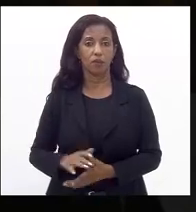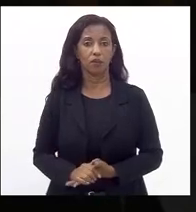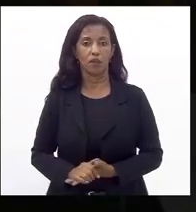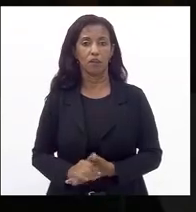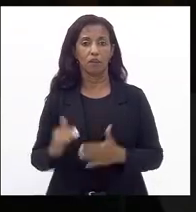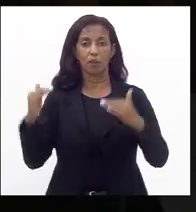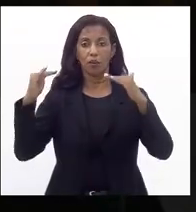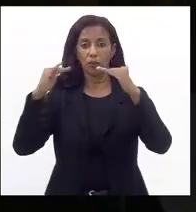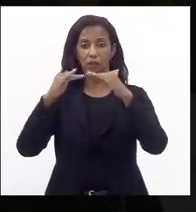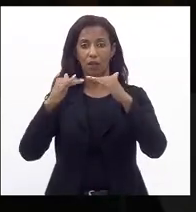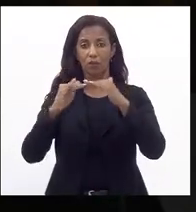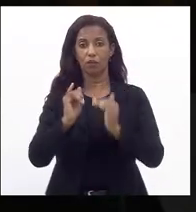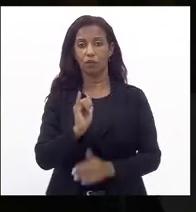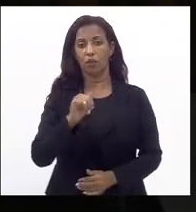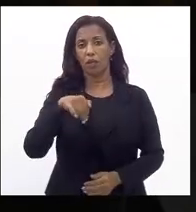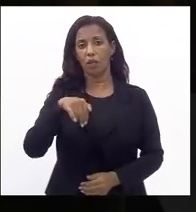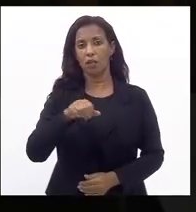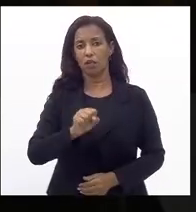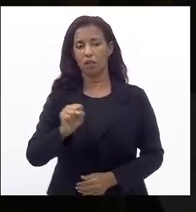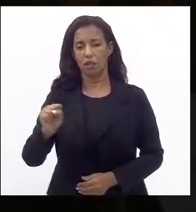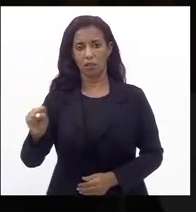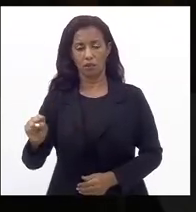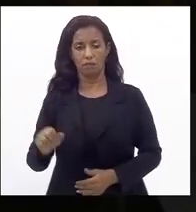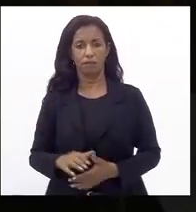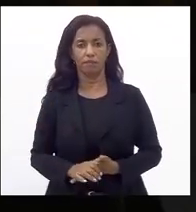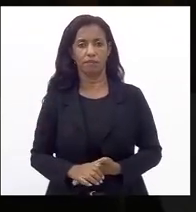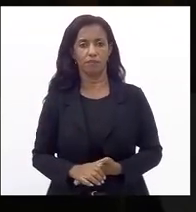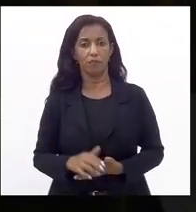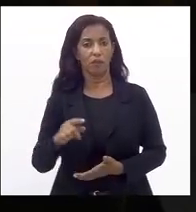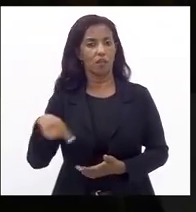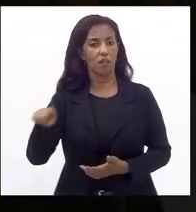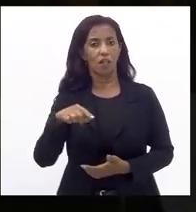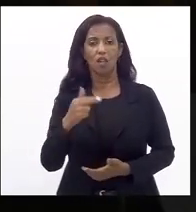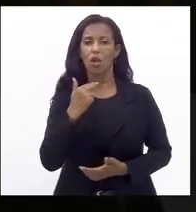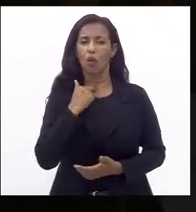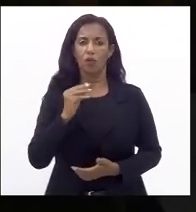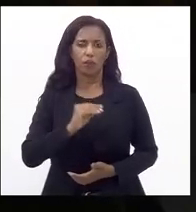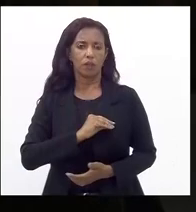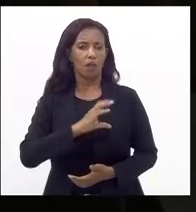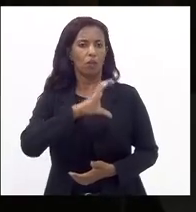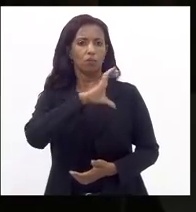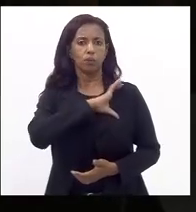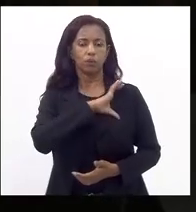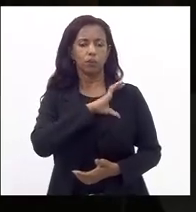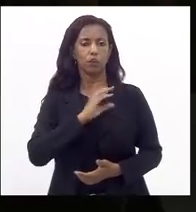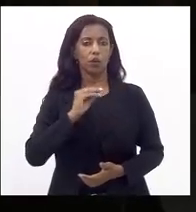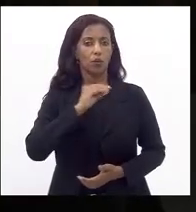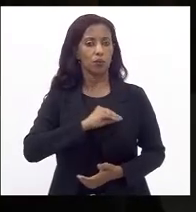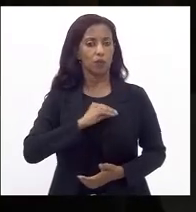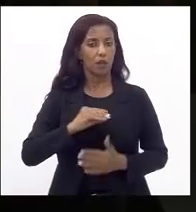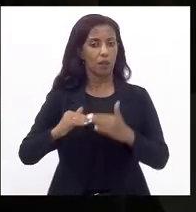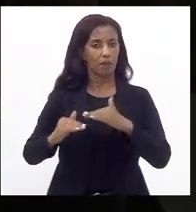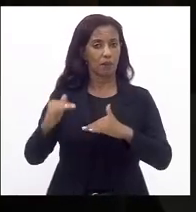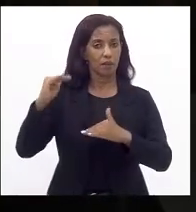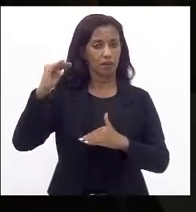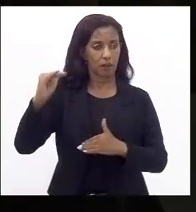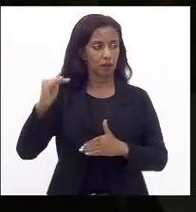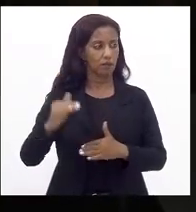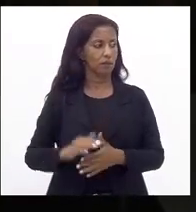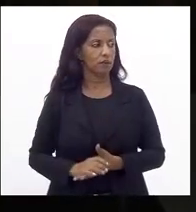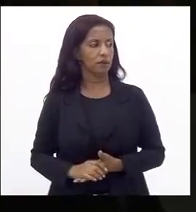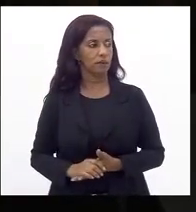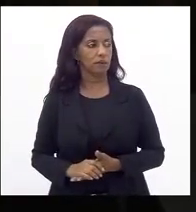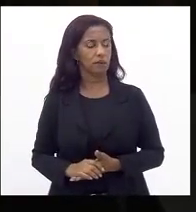pelo teto do INSS e eles vão ter açúcar essa lado os salários mais altos